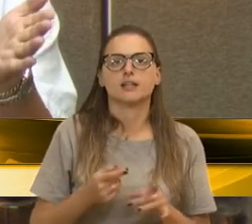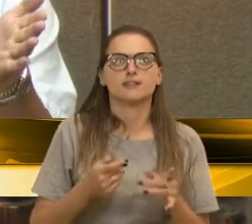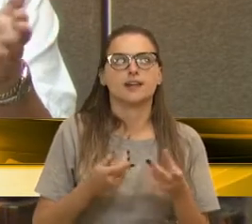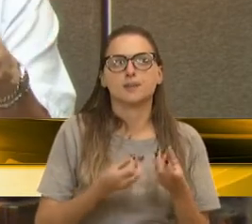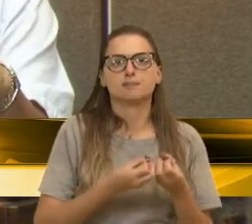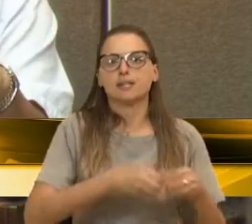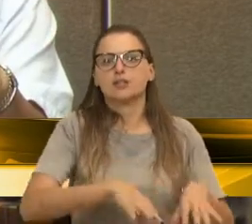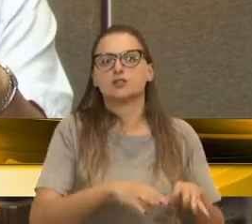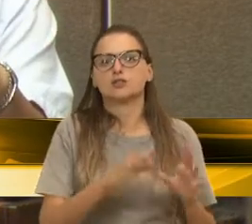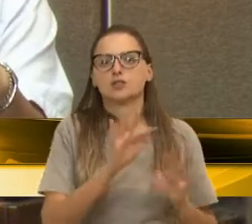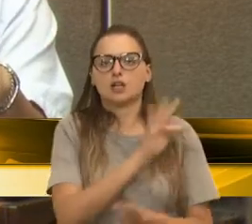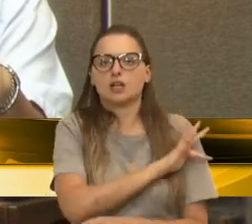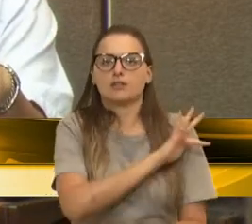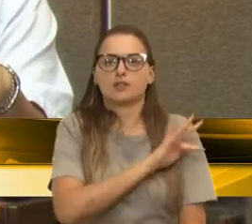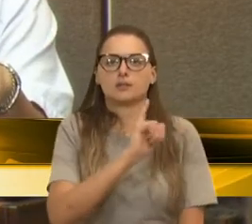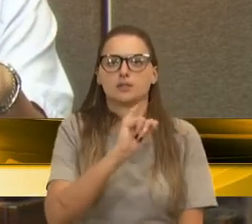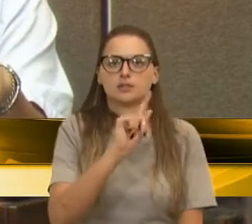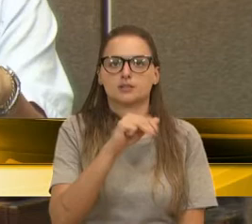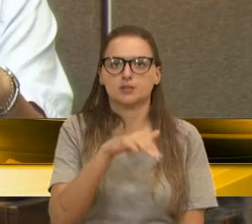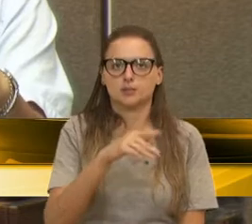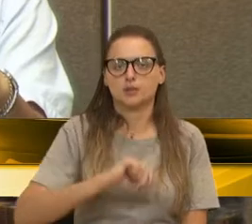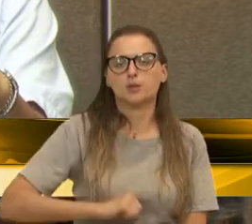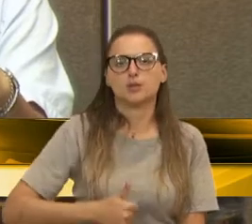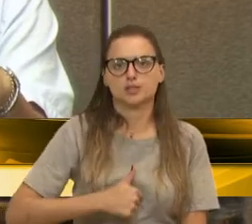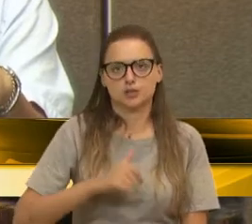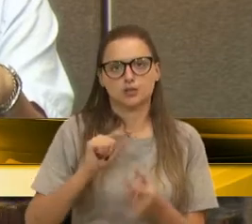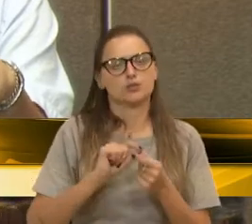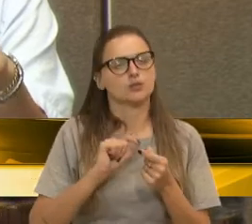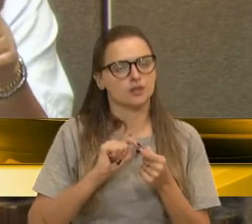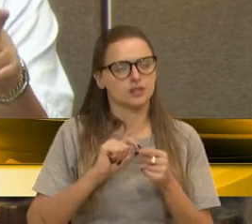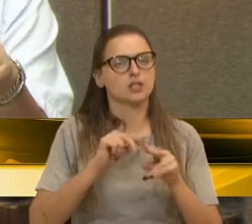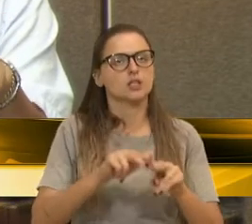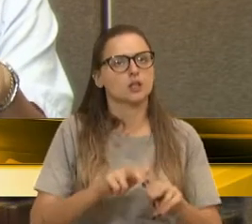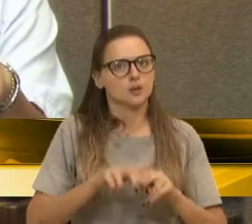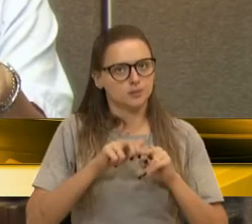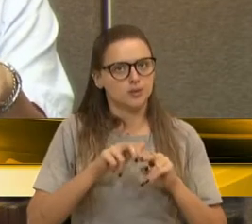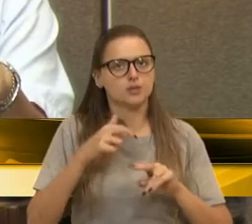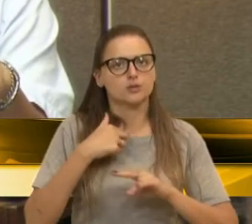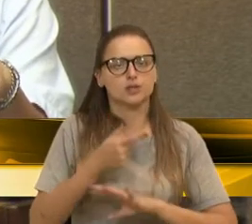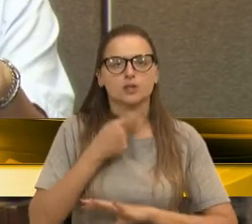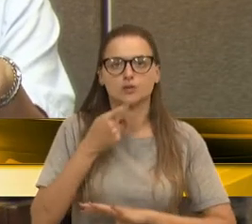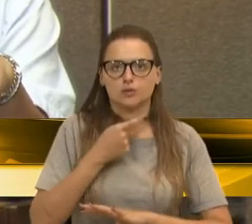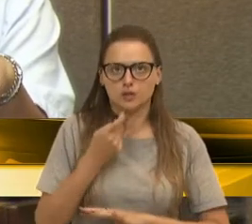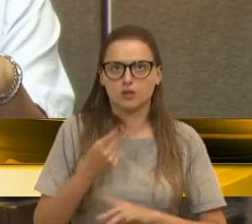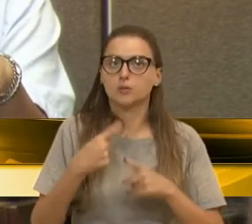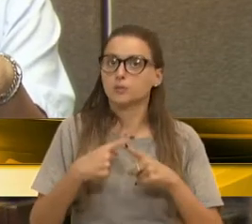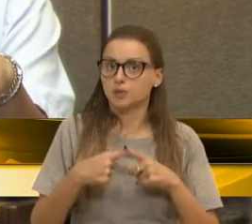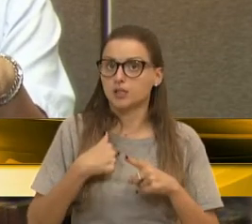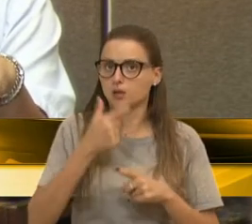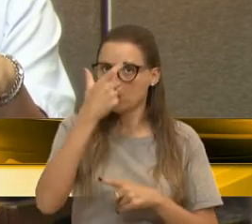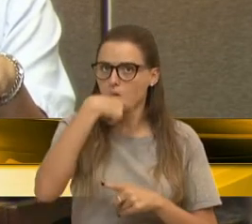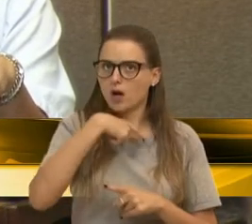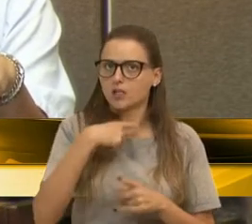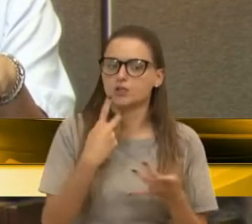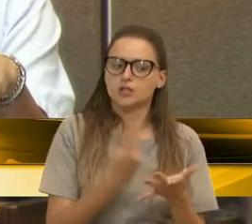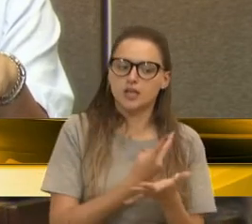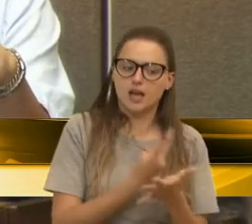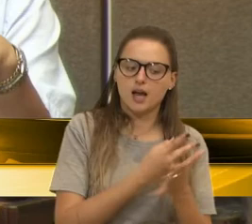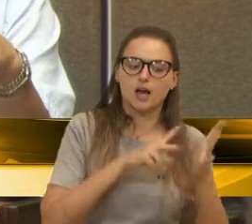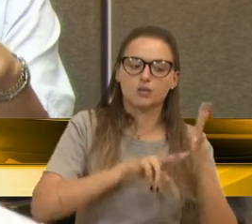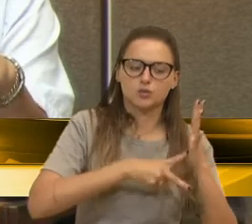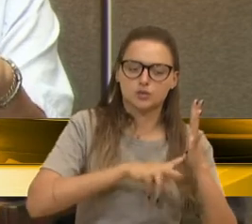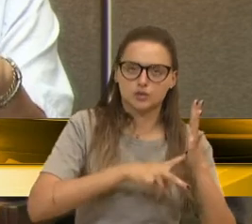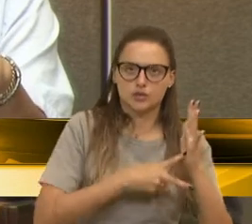com a farmácia em cima das ações que tem tomado. Então, nesse sentido, faça esse registro, porque eu acho que está falhando aí tanto o